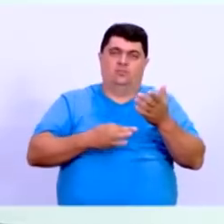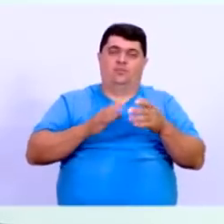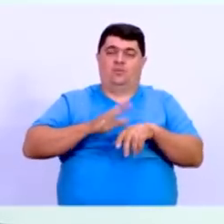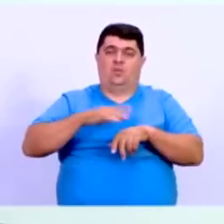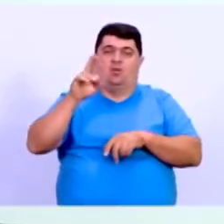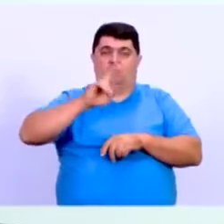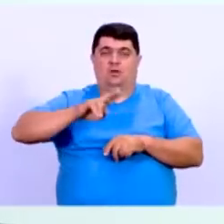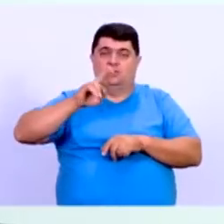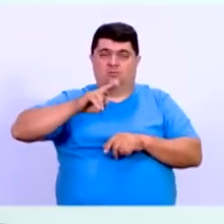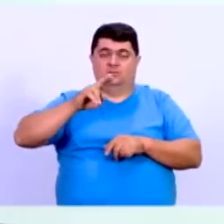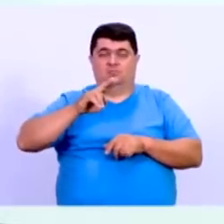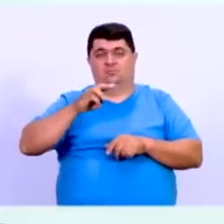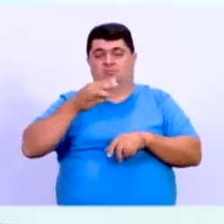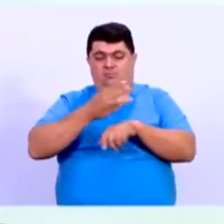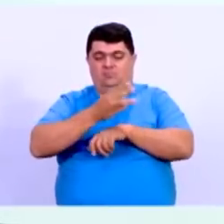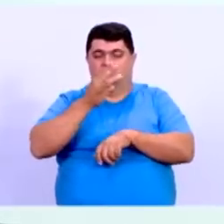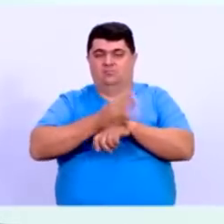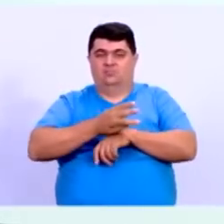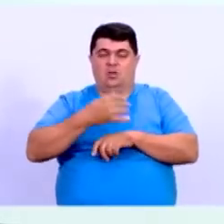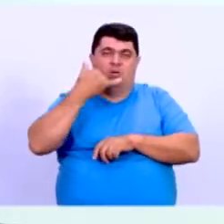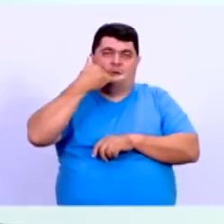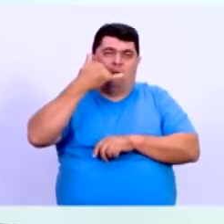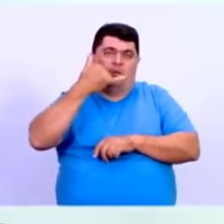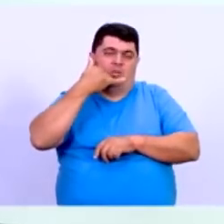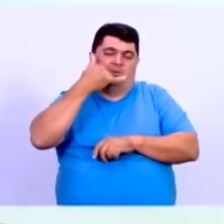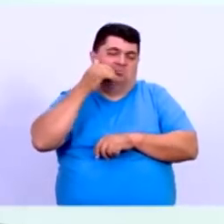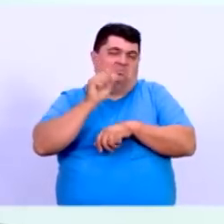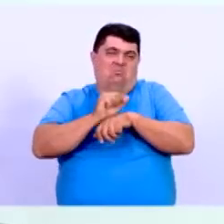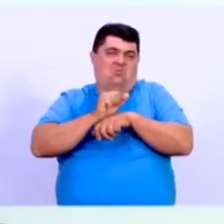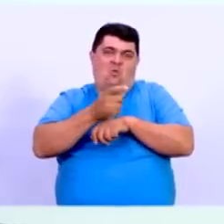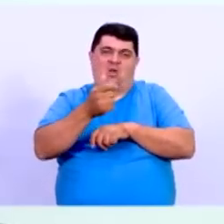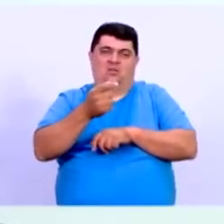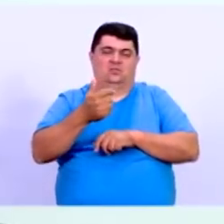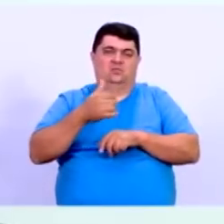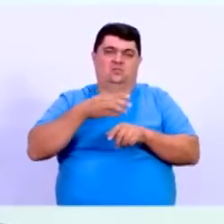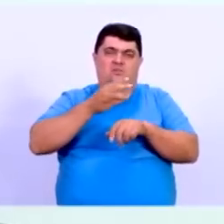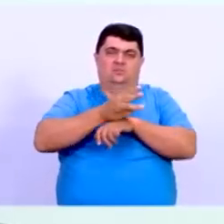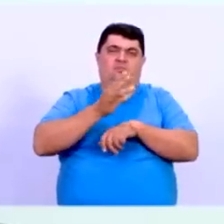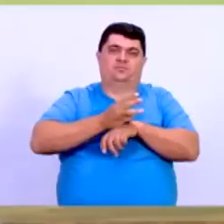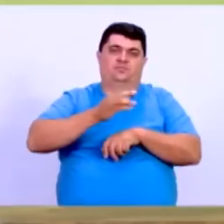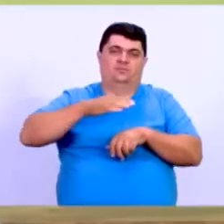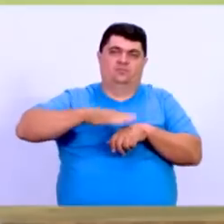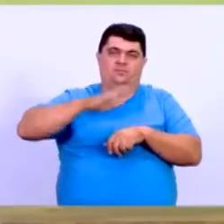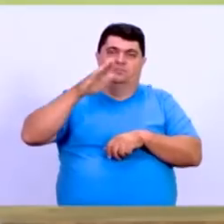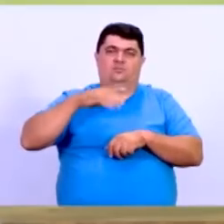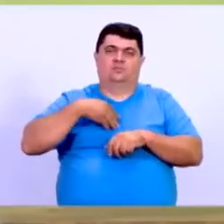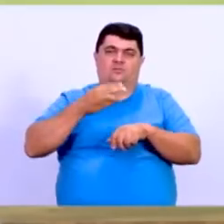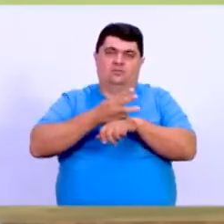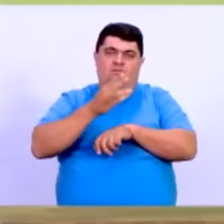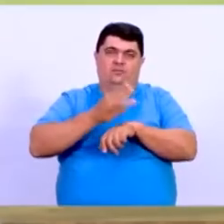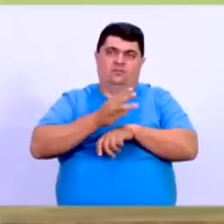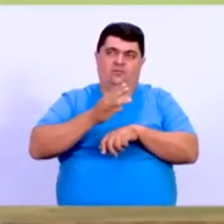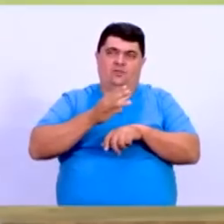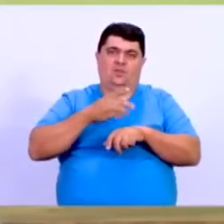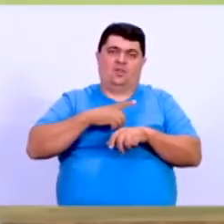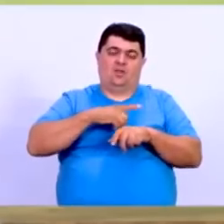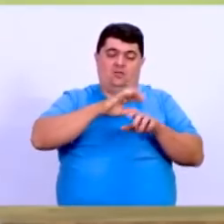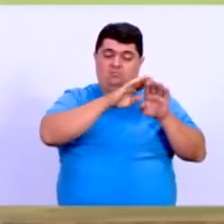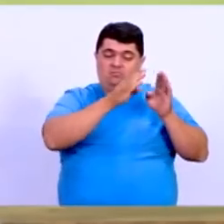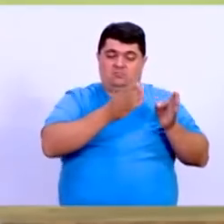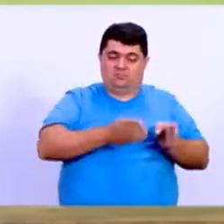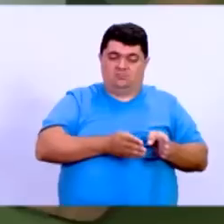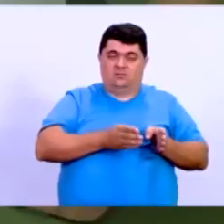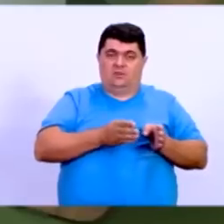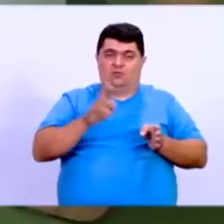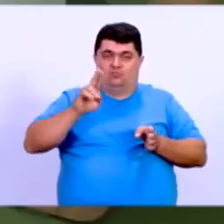esses programas do que realmente telefonar e ligar para alguém ou receber uma ligação. E por trás do WhatsApp a gente tem lá a arquitetura cliente-servidor.